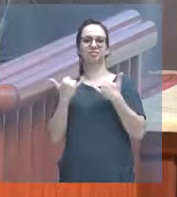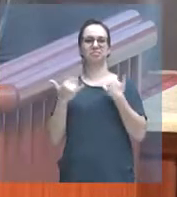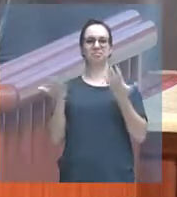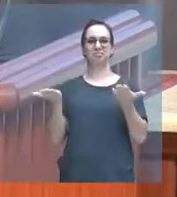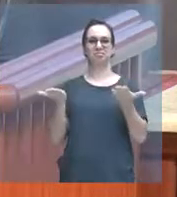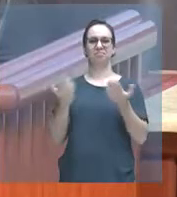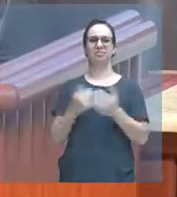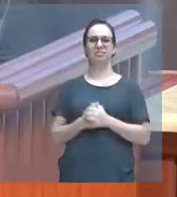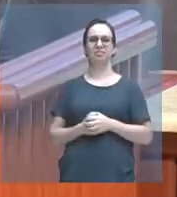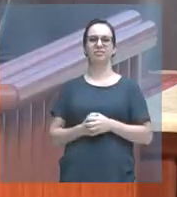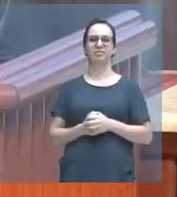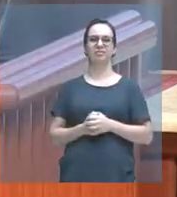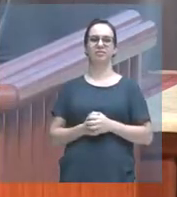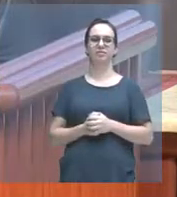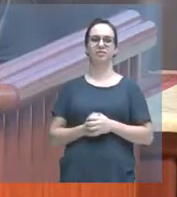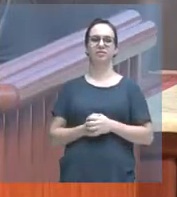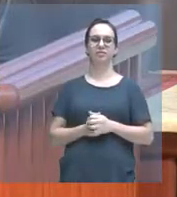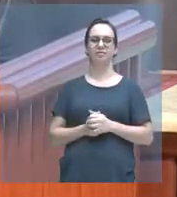Nós deixamos